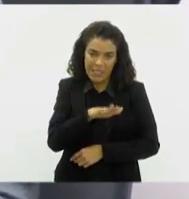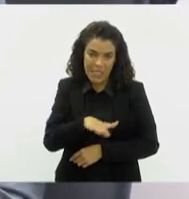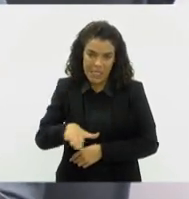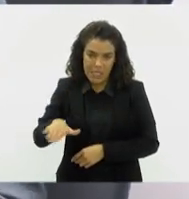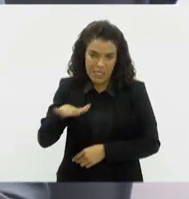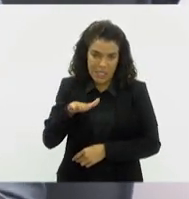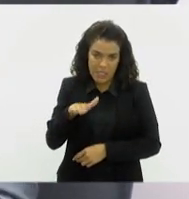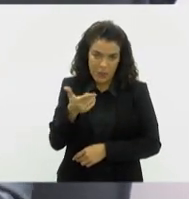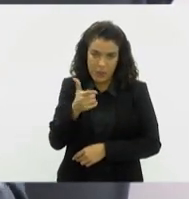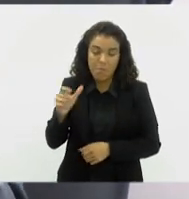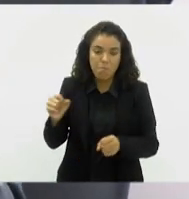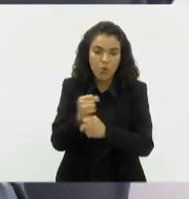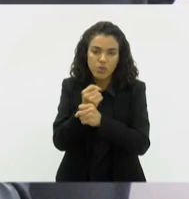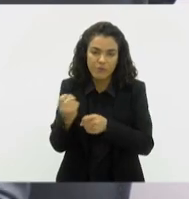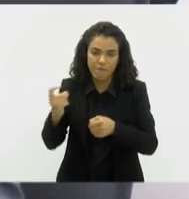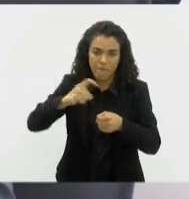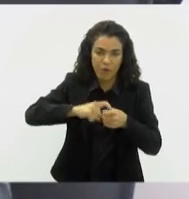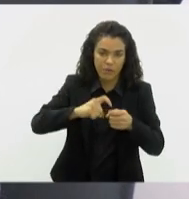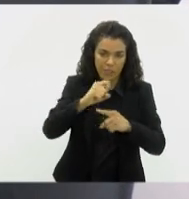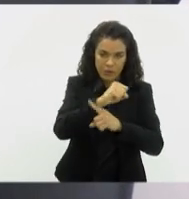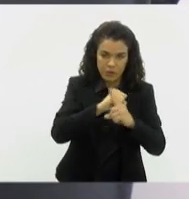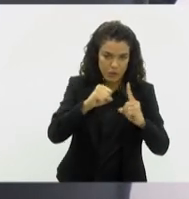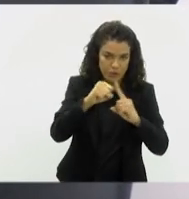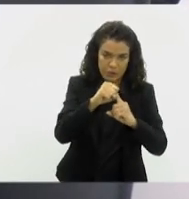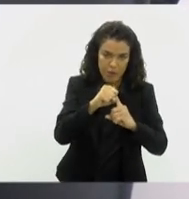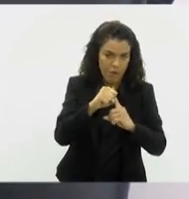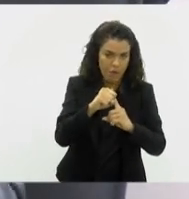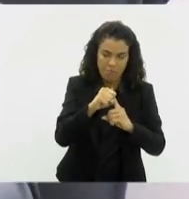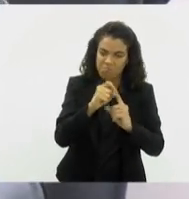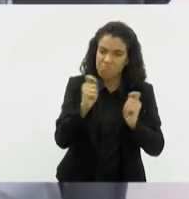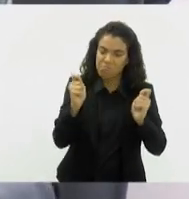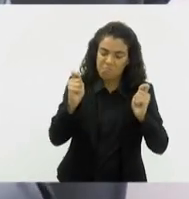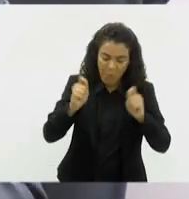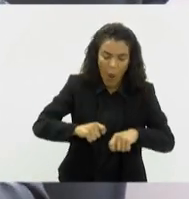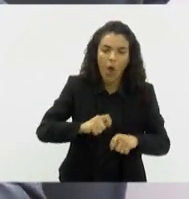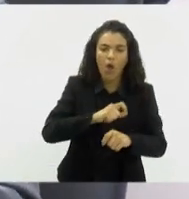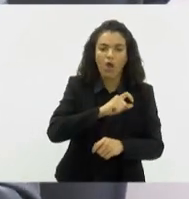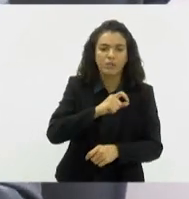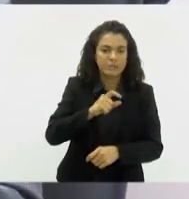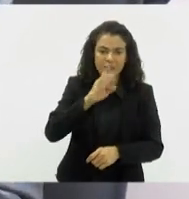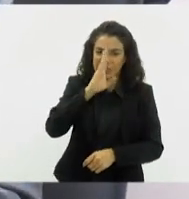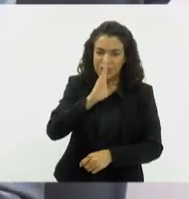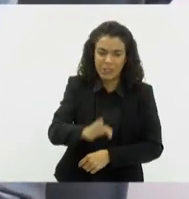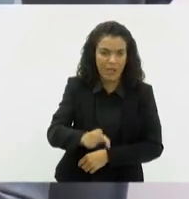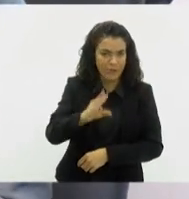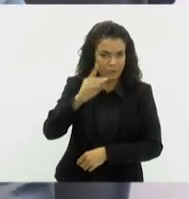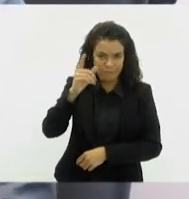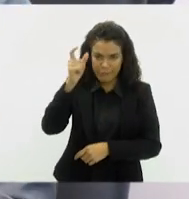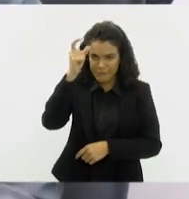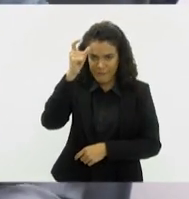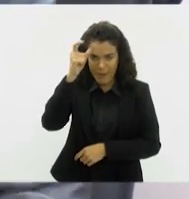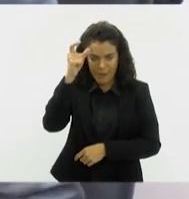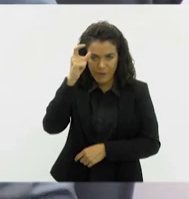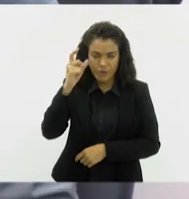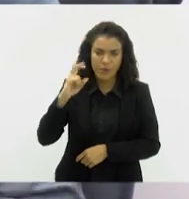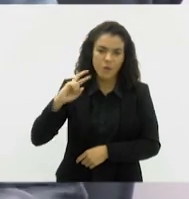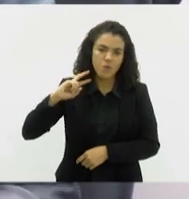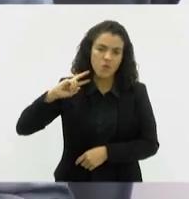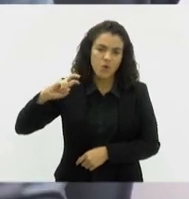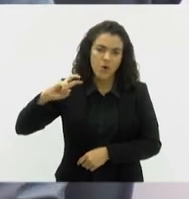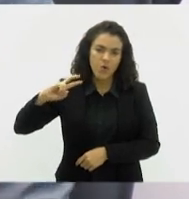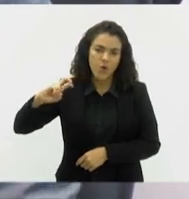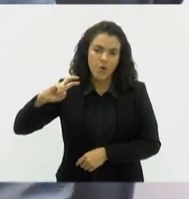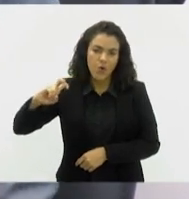nenhum do mundo. A verdade é essa. Numa boa, o cara que assassina crianças deliberadamente, chupa o sangue das crianças,